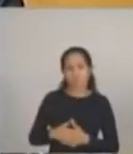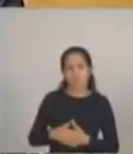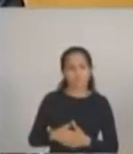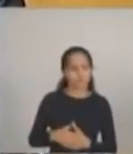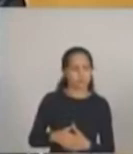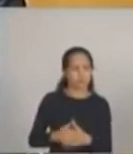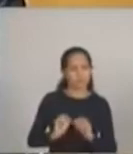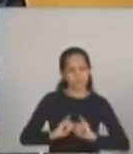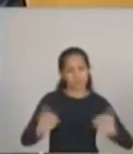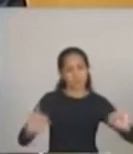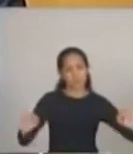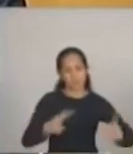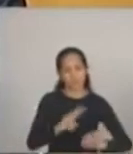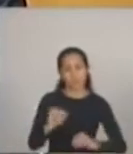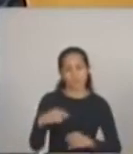né?